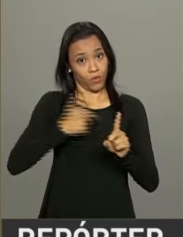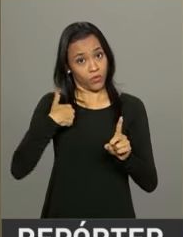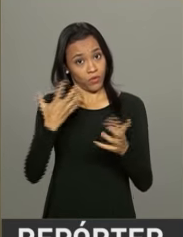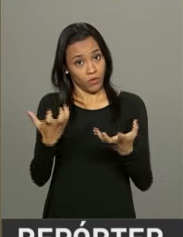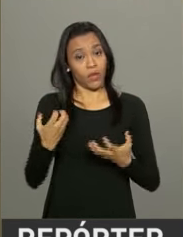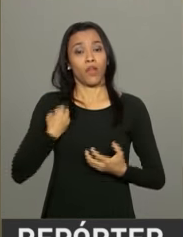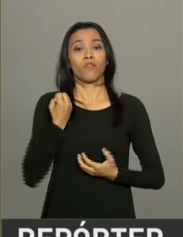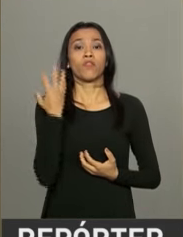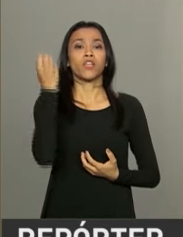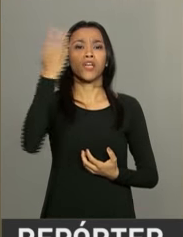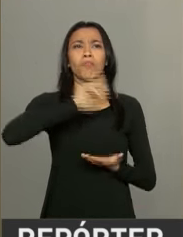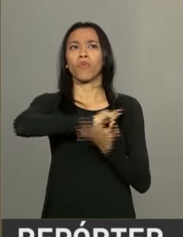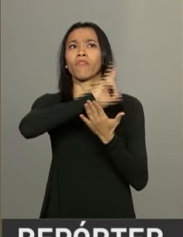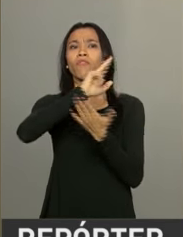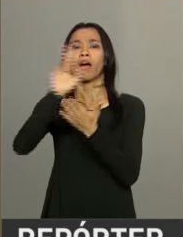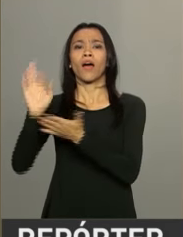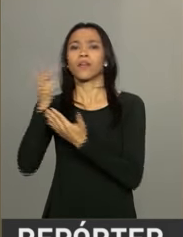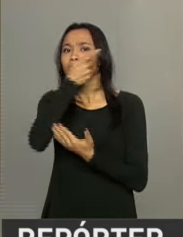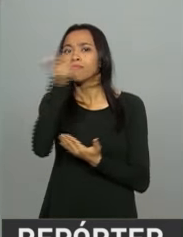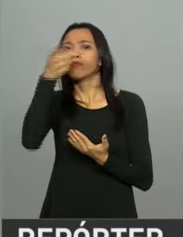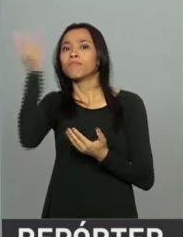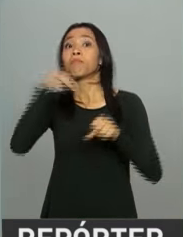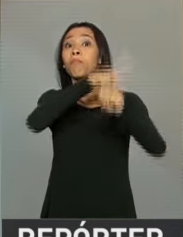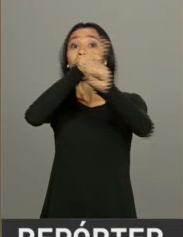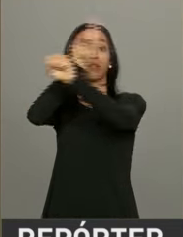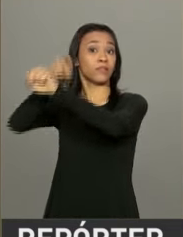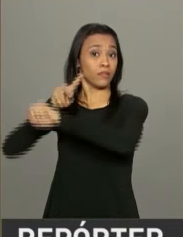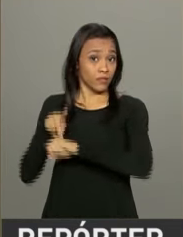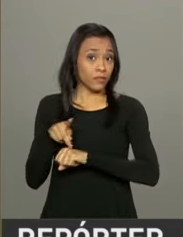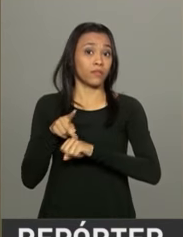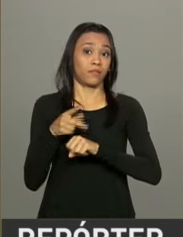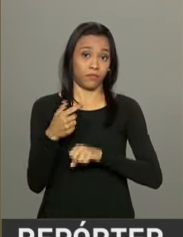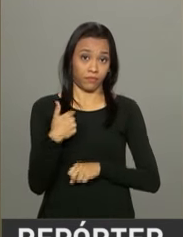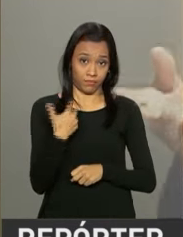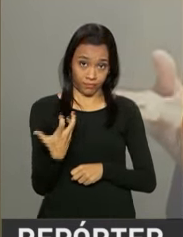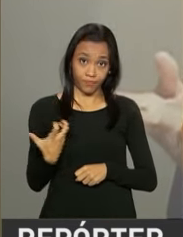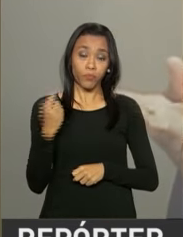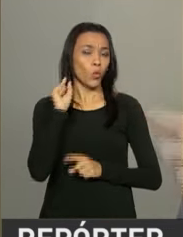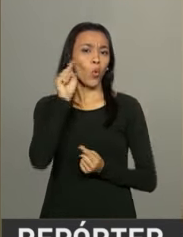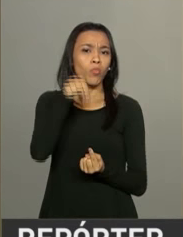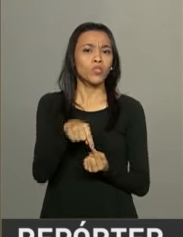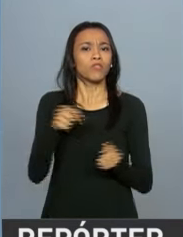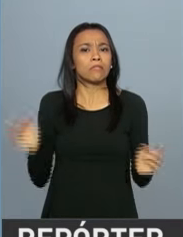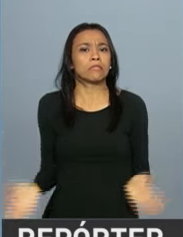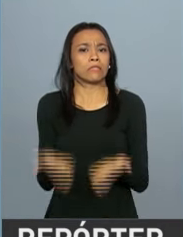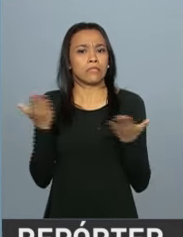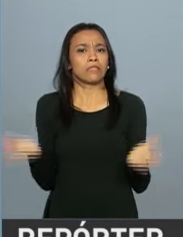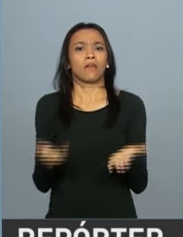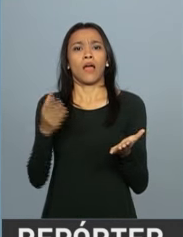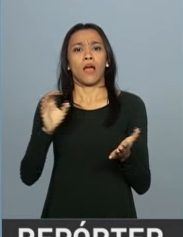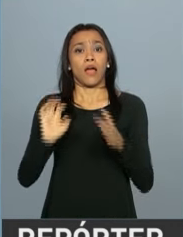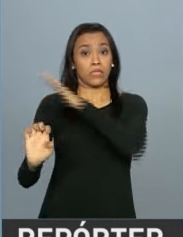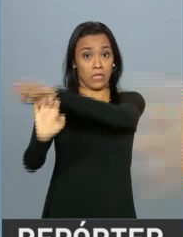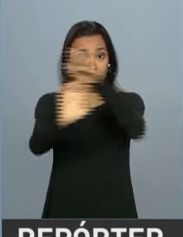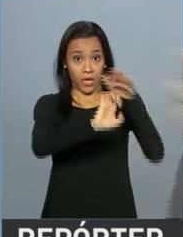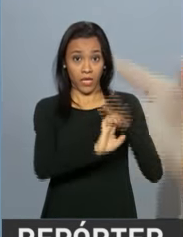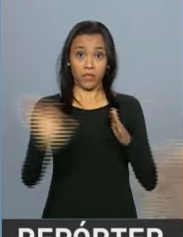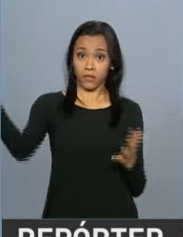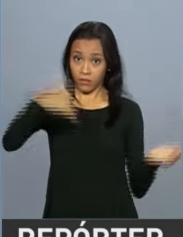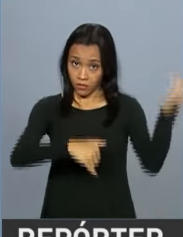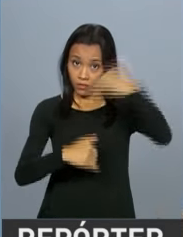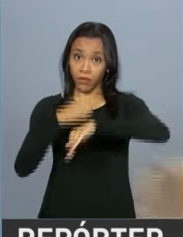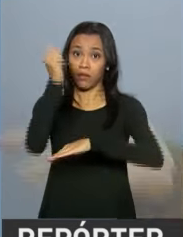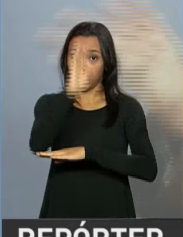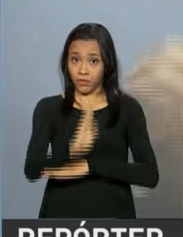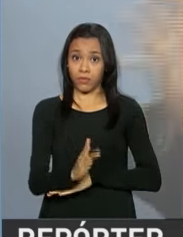viajar por vários países eh para eh incentivar o investimento estrangeiro